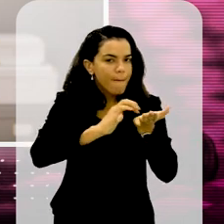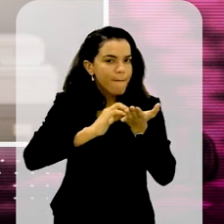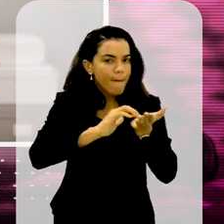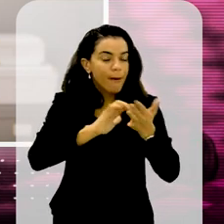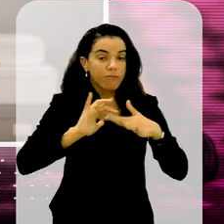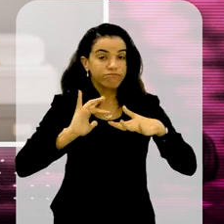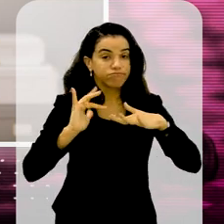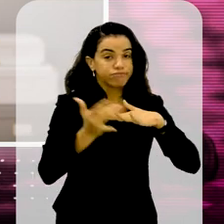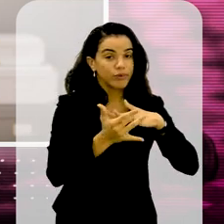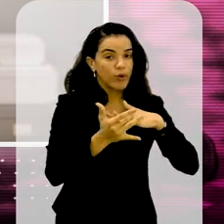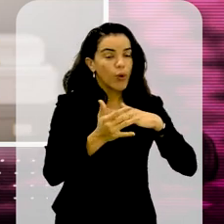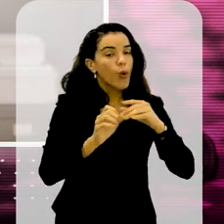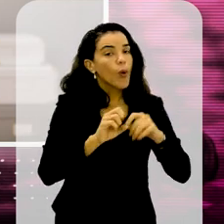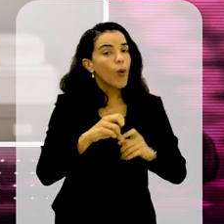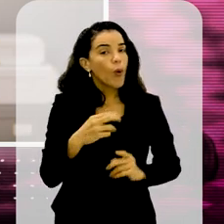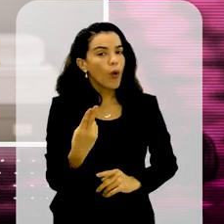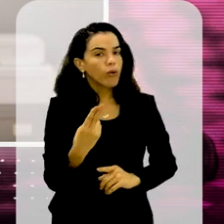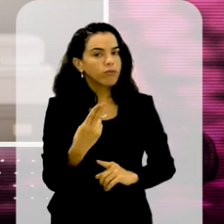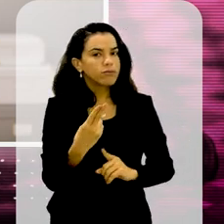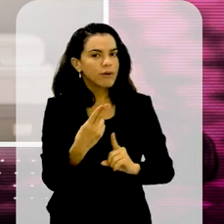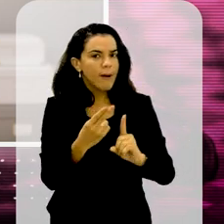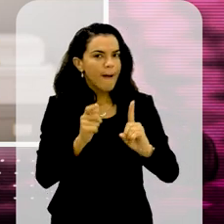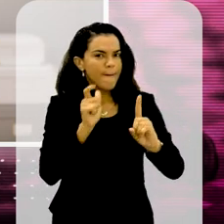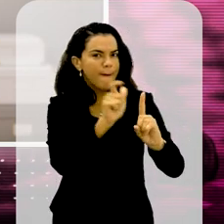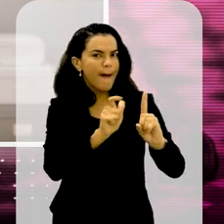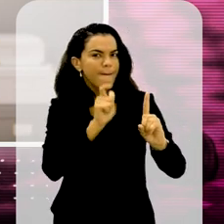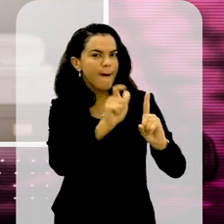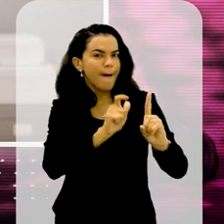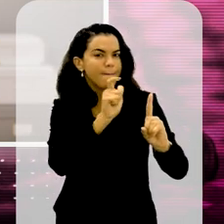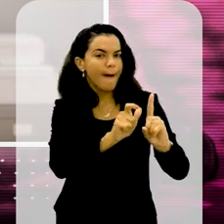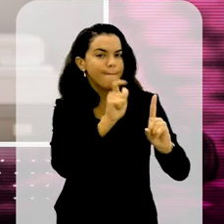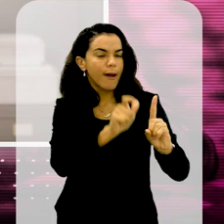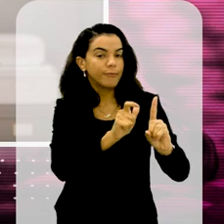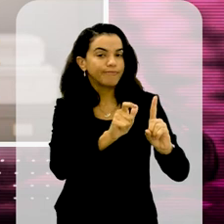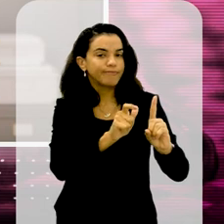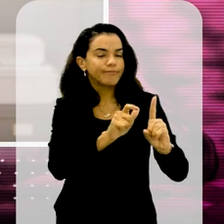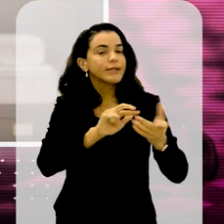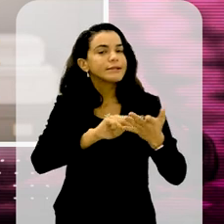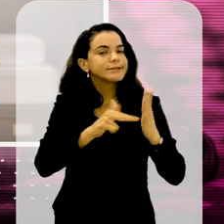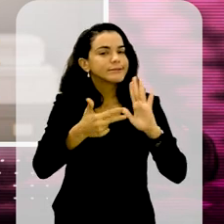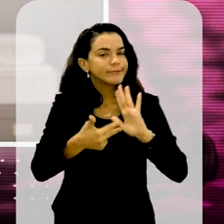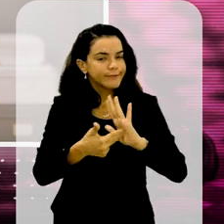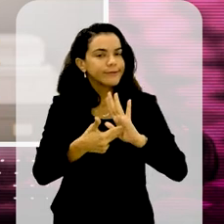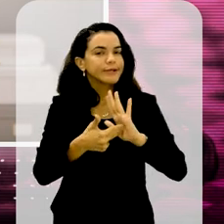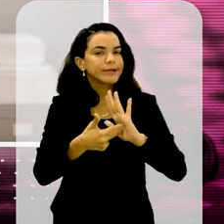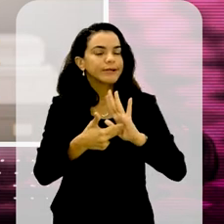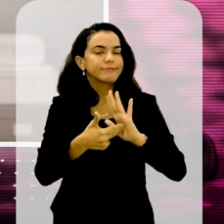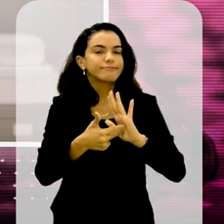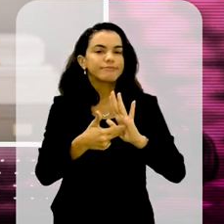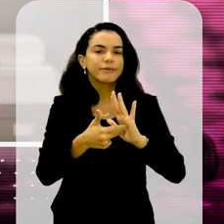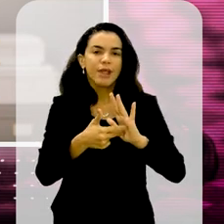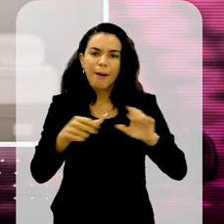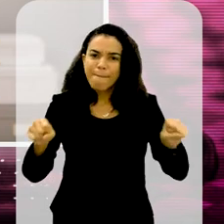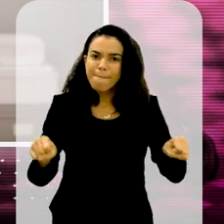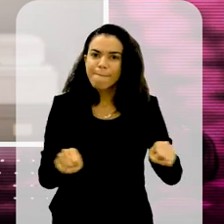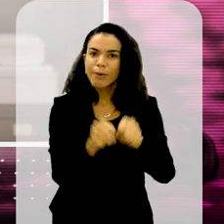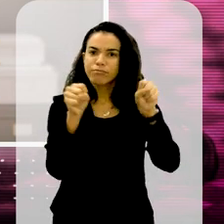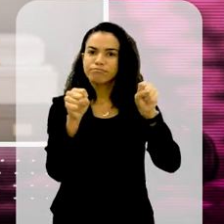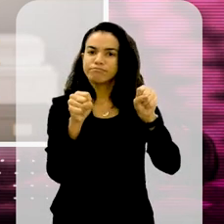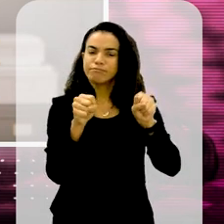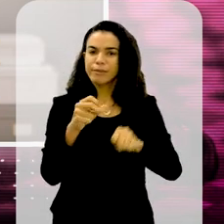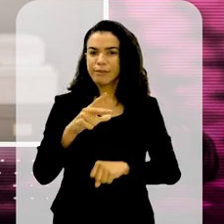redes sociais ou até mesmo ameaçar a pessoa. Em termos práticos, stalking é uma violação séria